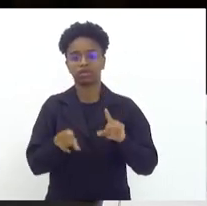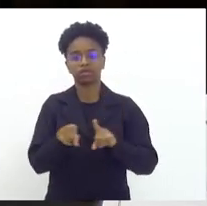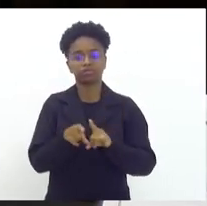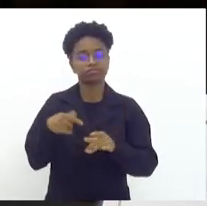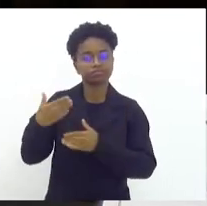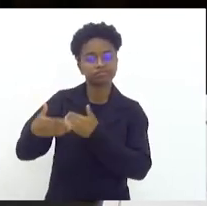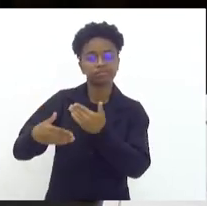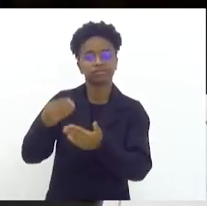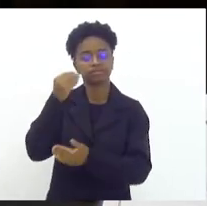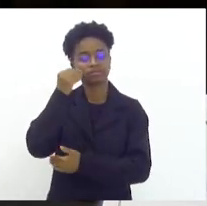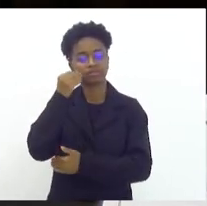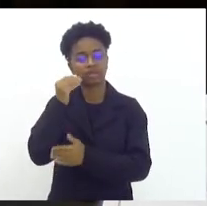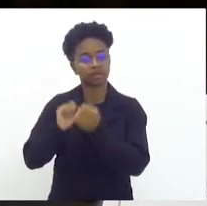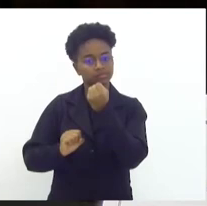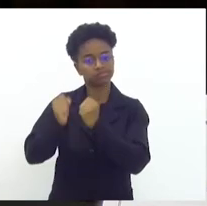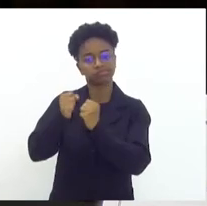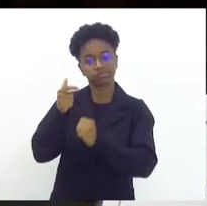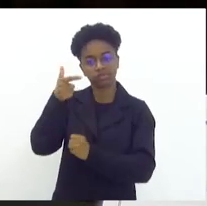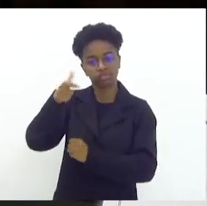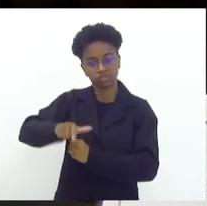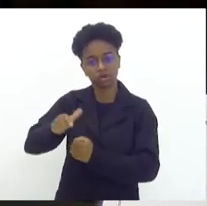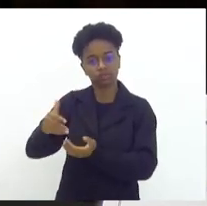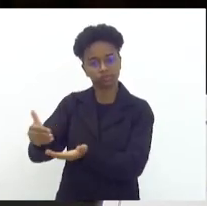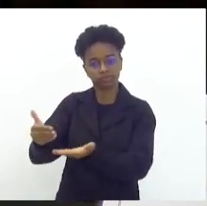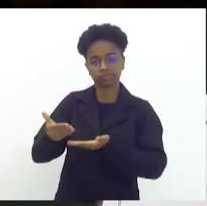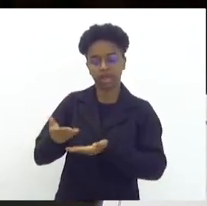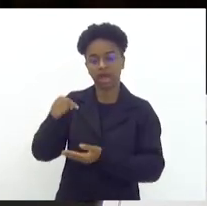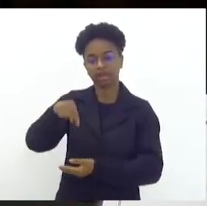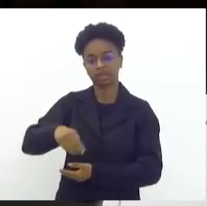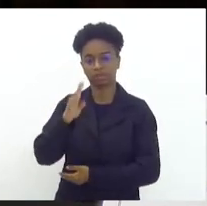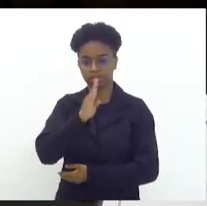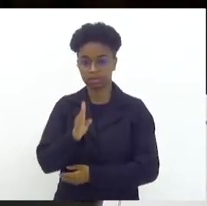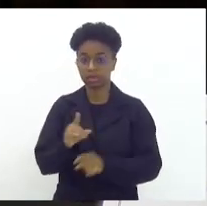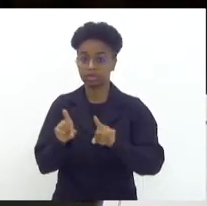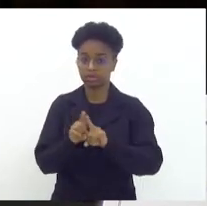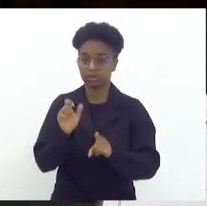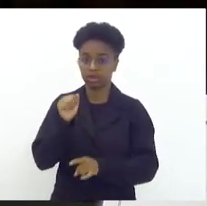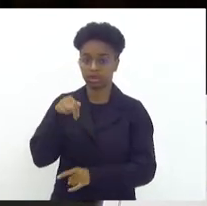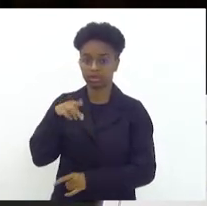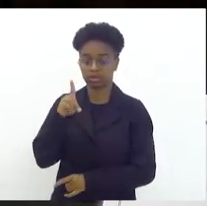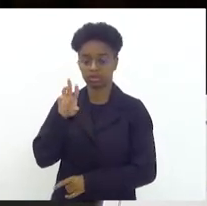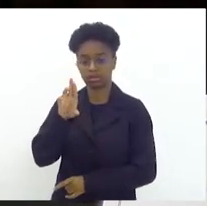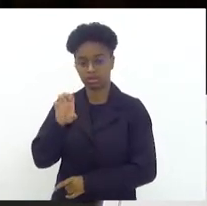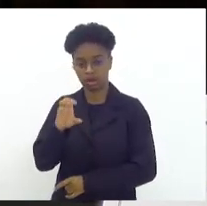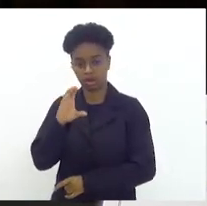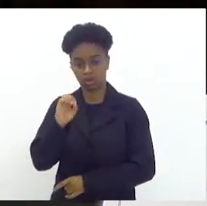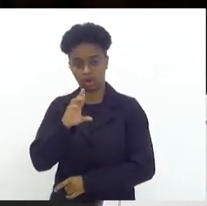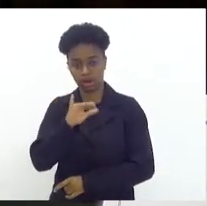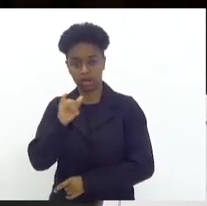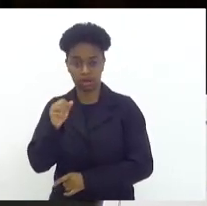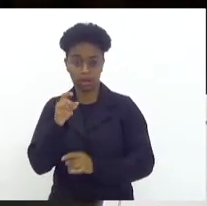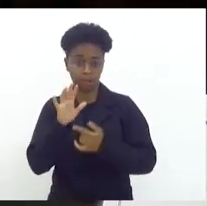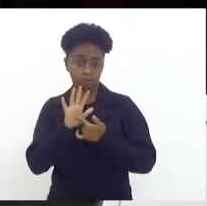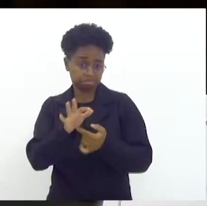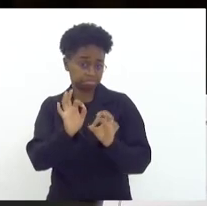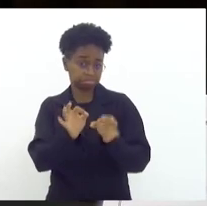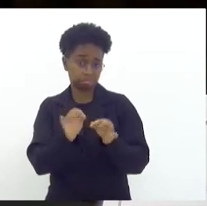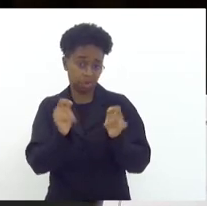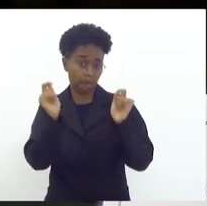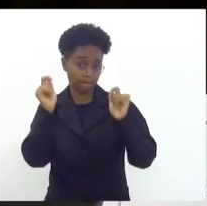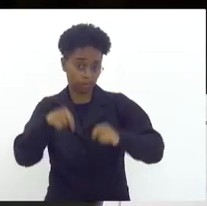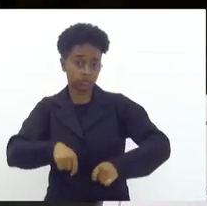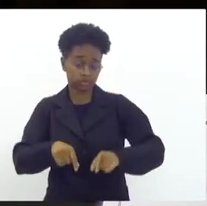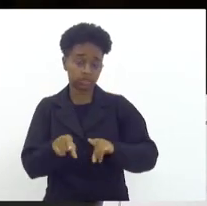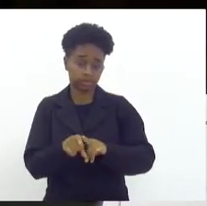Busque reinsteinizar o Brasil e o André Correia corretamente Deputado colocou a possibilidade de a